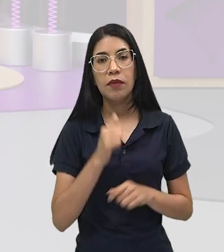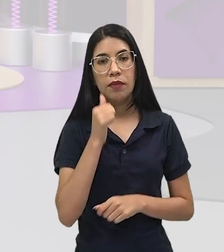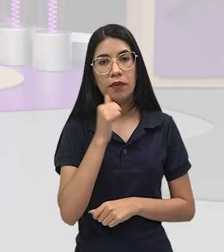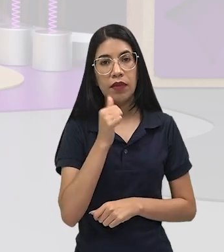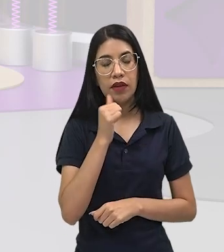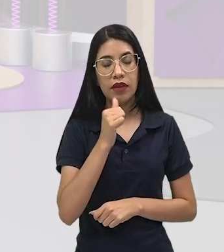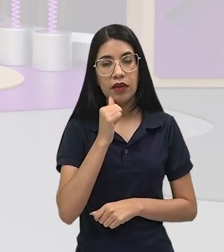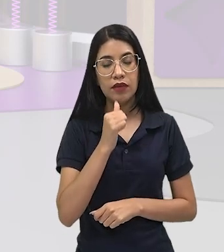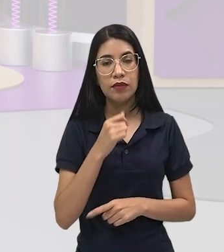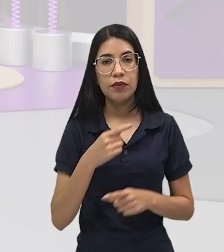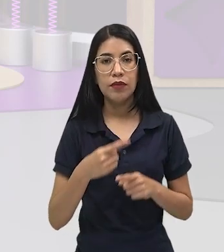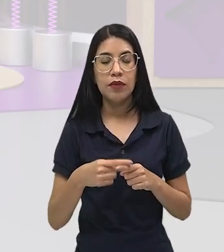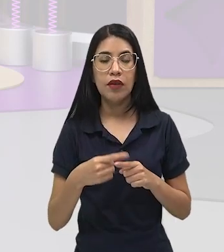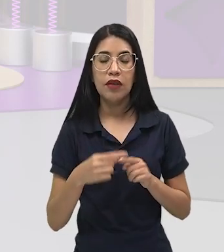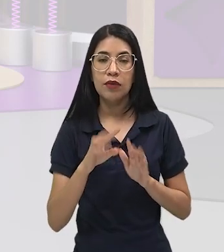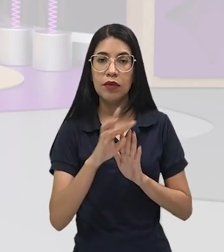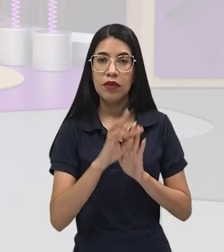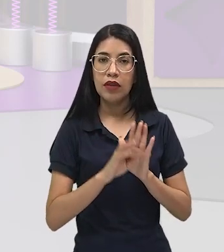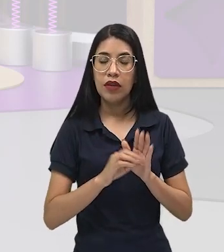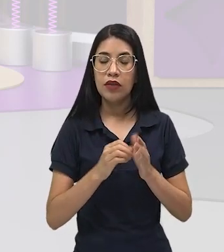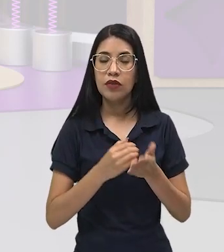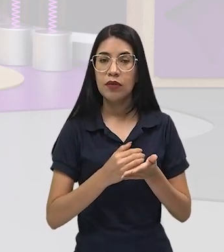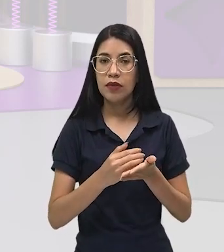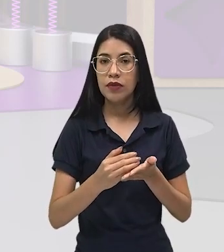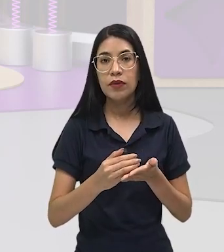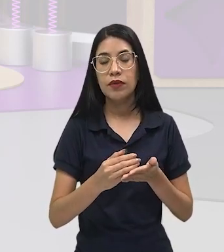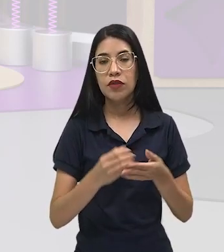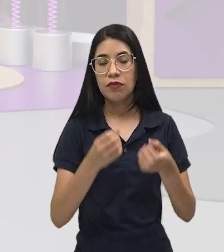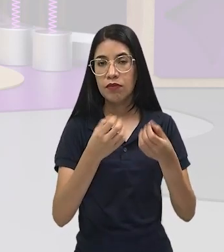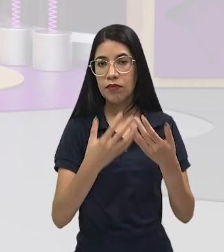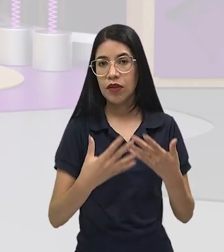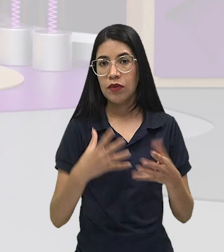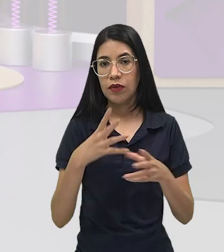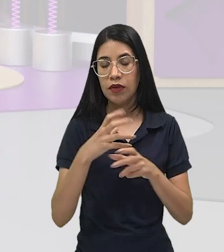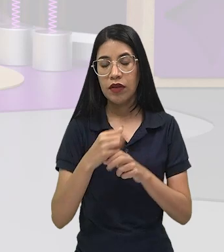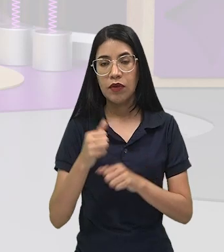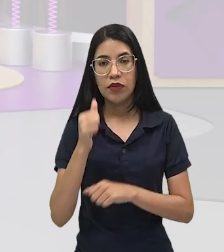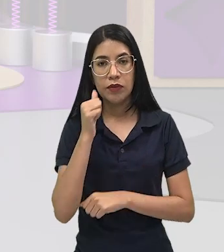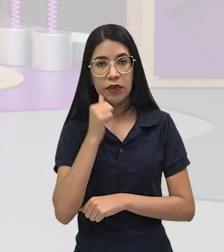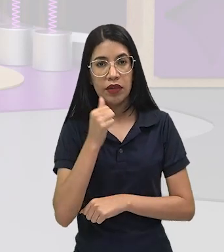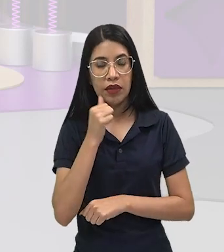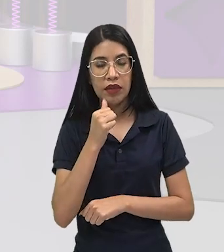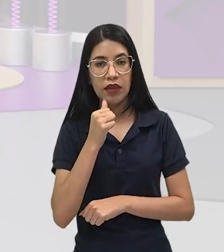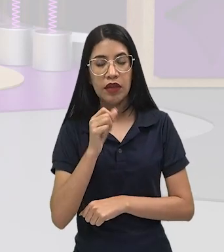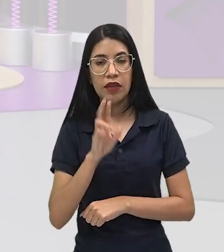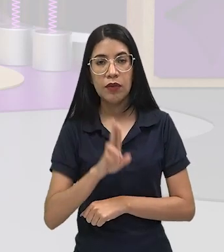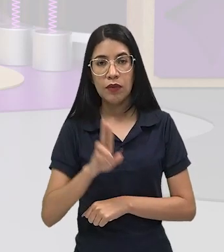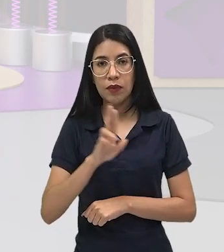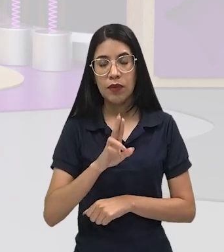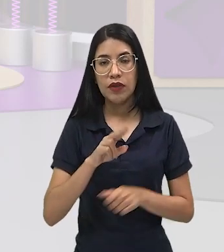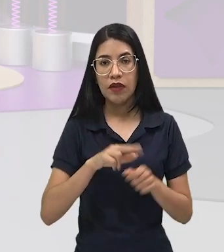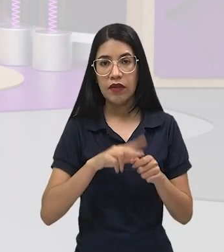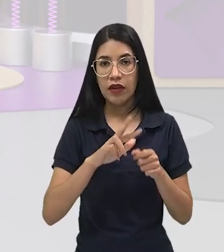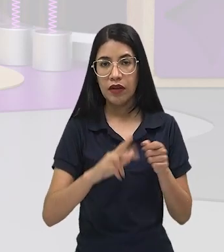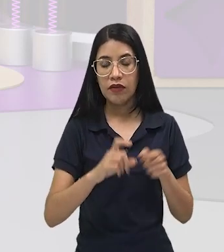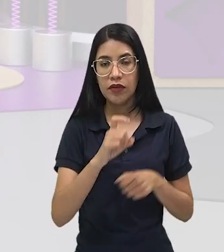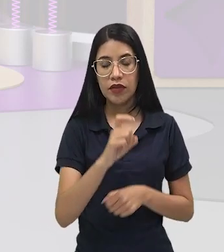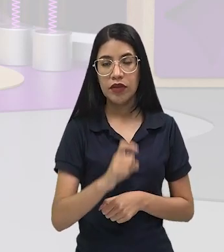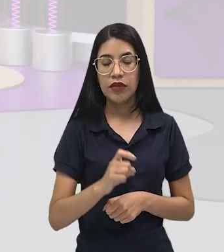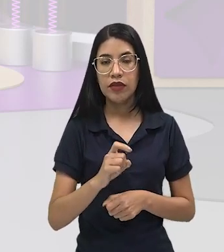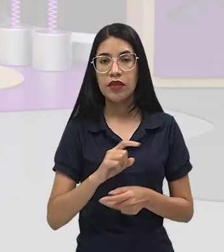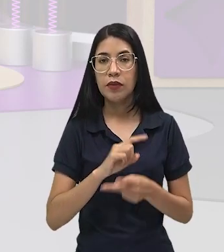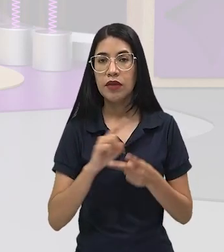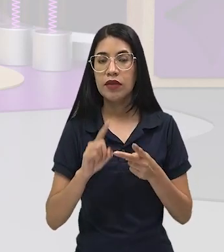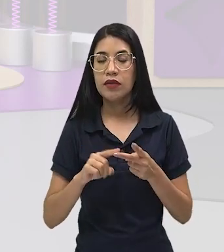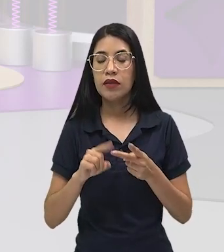porque nesse caso aí ele disse começou pelas meninas. Então eu estou chamando as meninas de X. Automaticamente a segunda